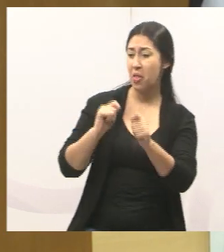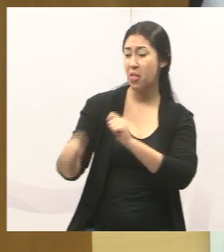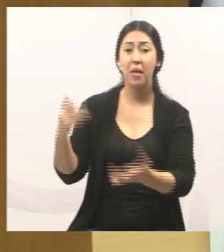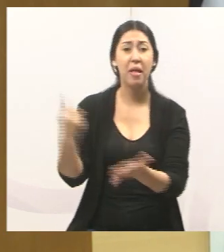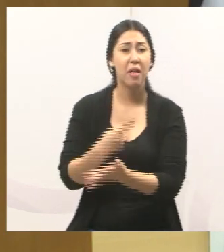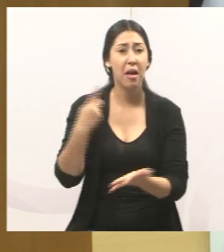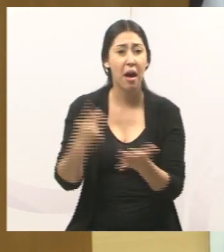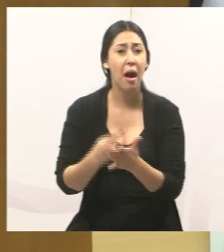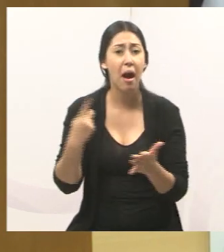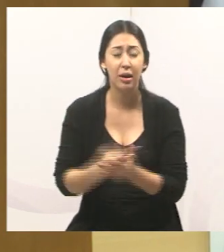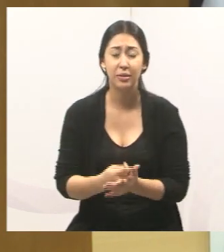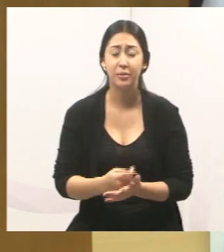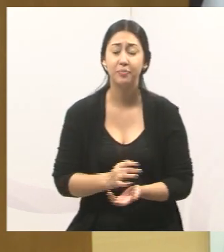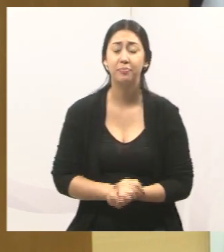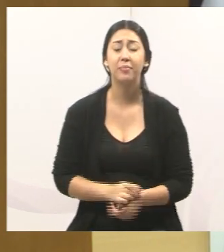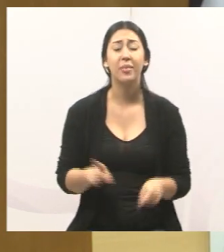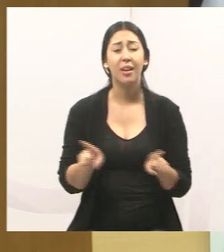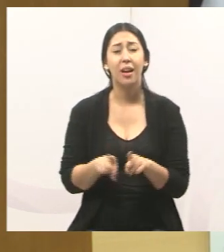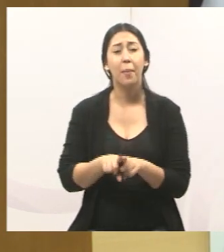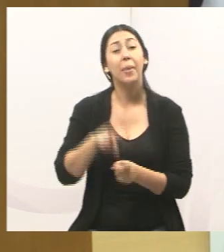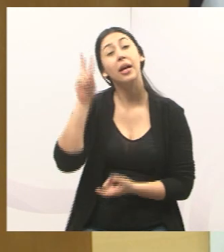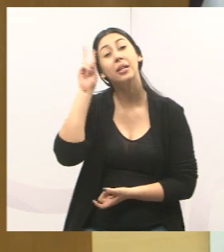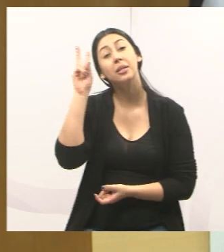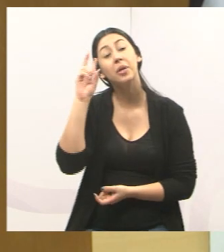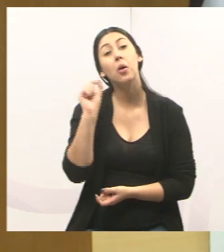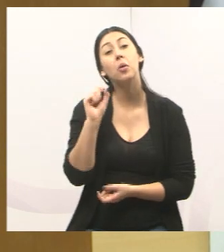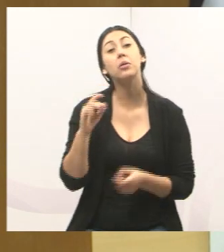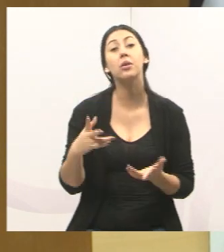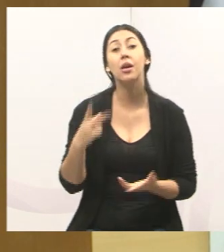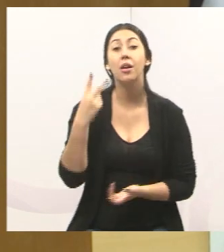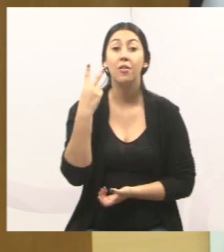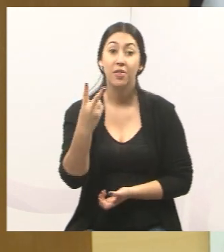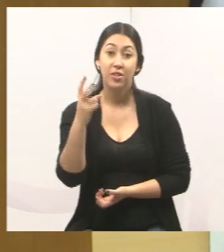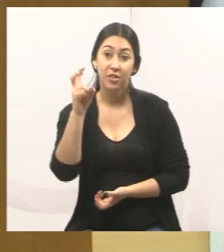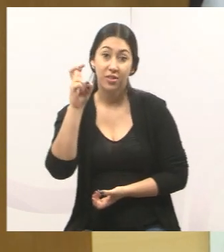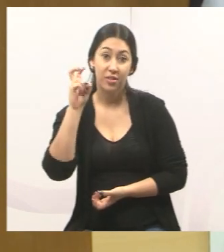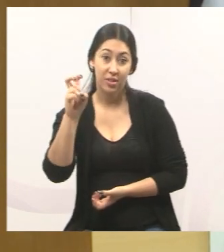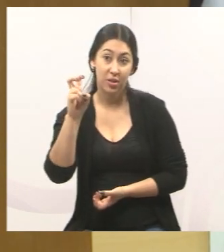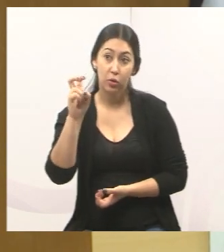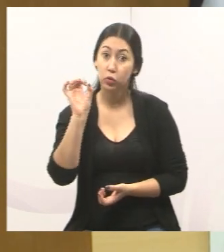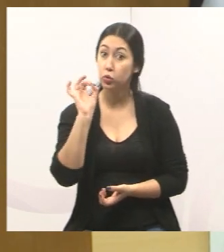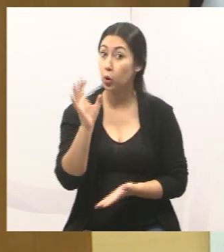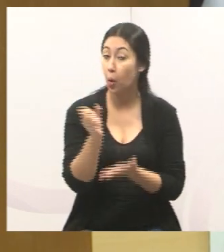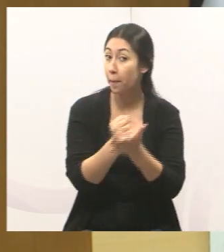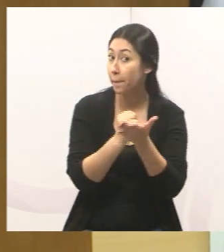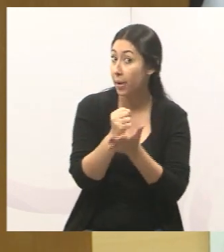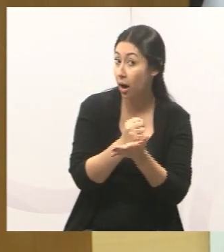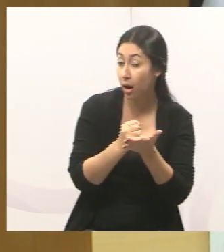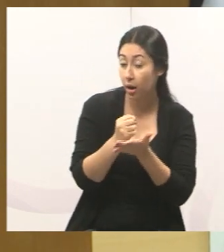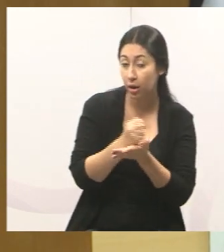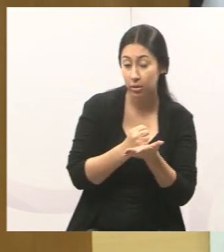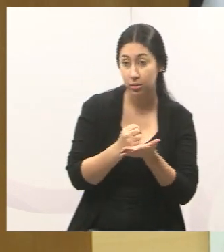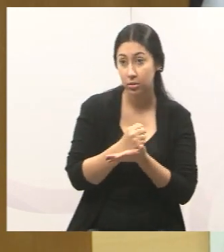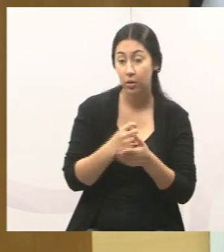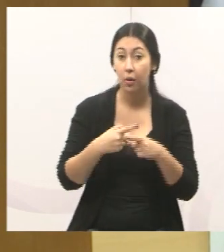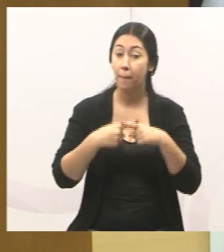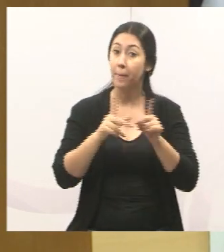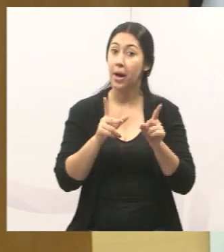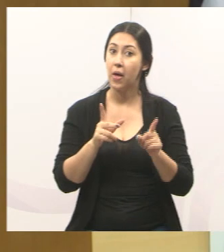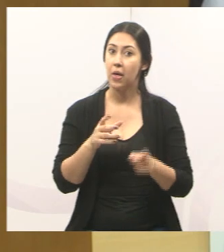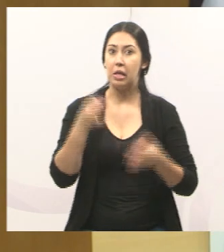cidade. Vale lembrar que esse valor de 25 é o piso, valor mínimo imposto pela Constituição Federal, mas não o